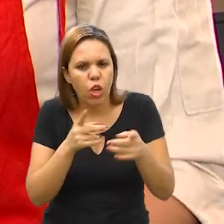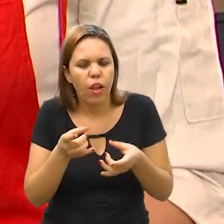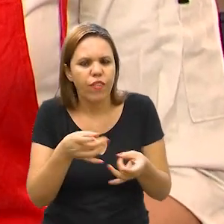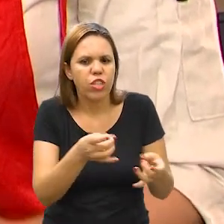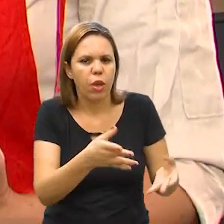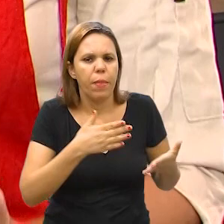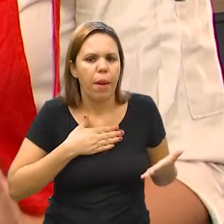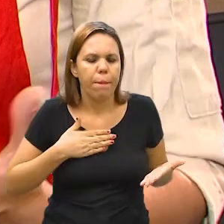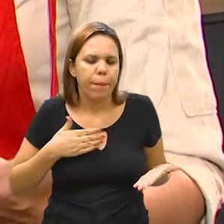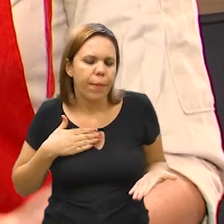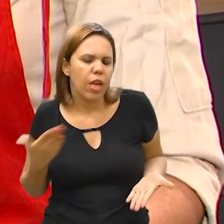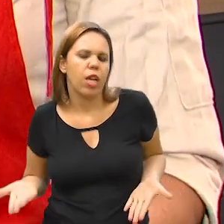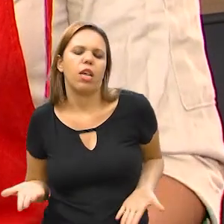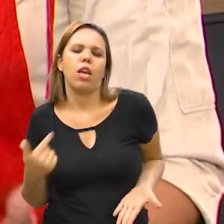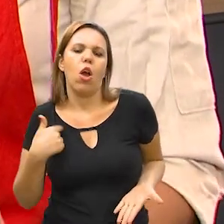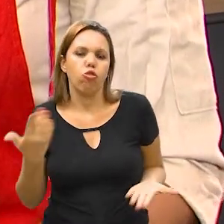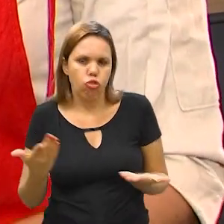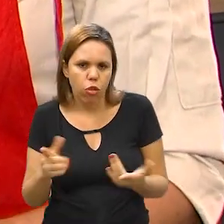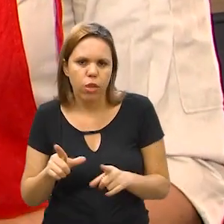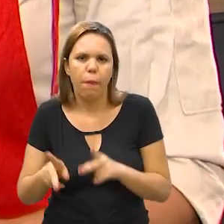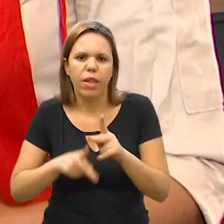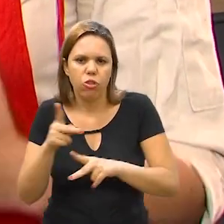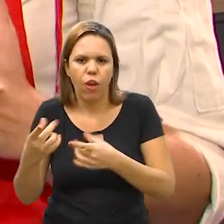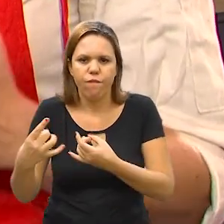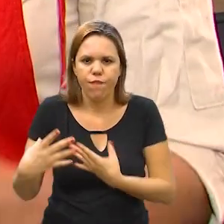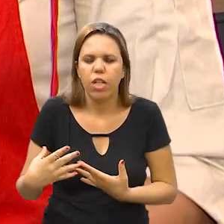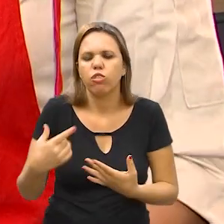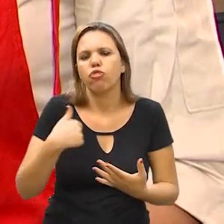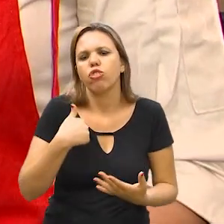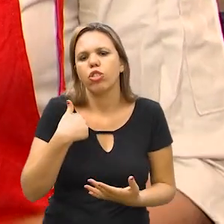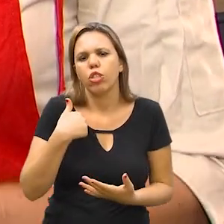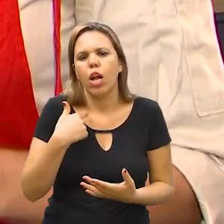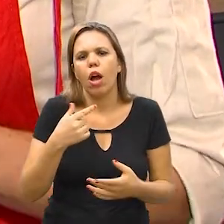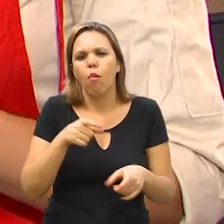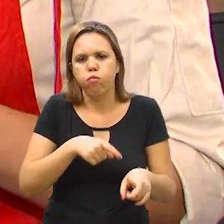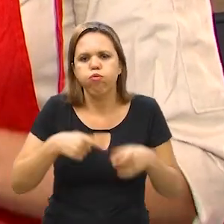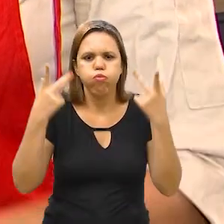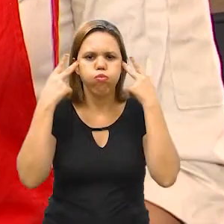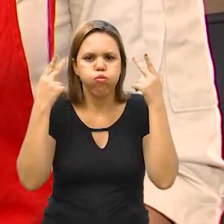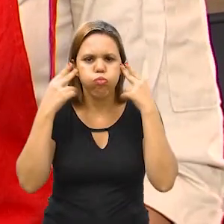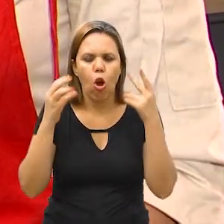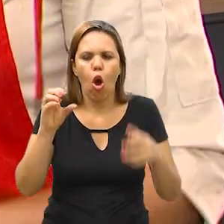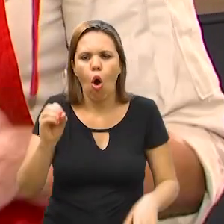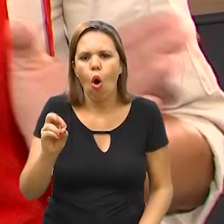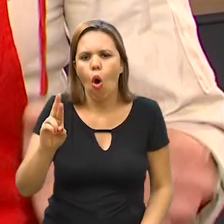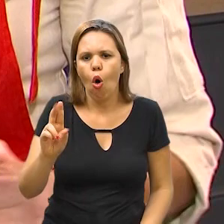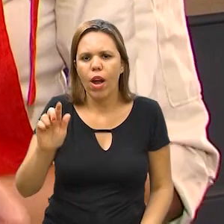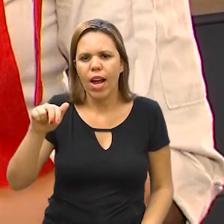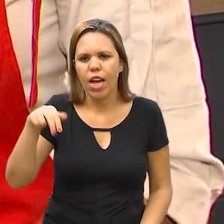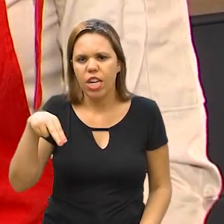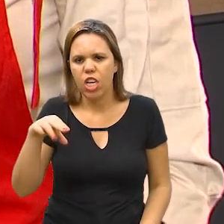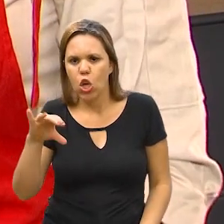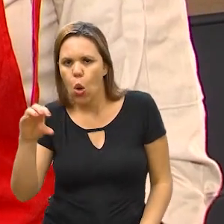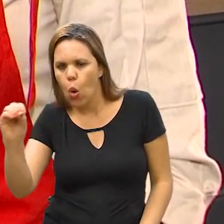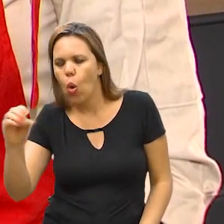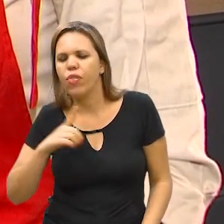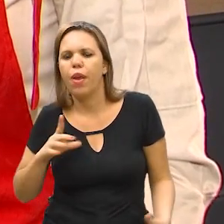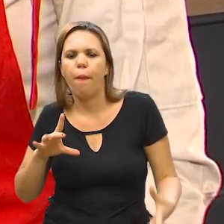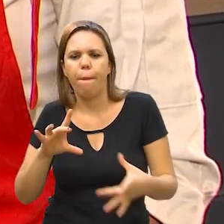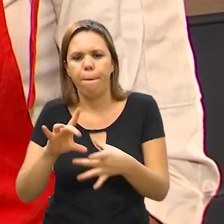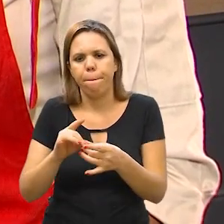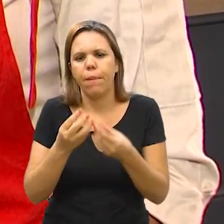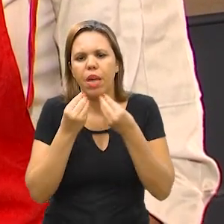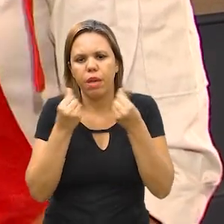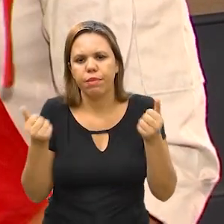fornecedores. Então hoje eu tenho fornecedores orgânicos e que me ajudam e que tem essa parceria de fornecer alimentos